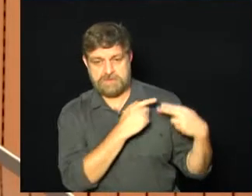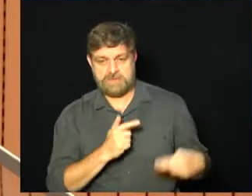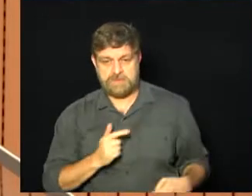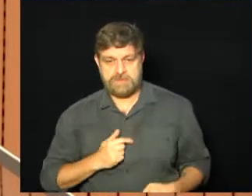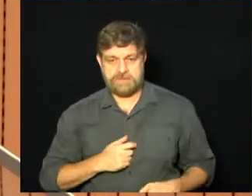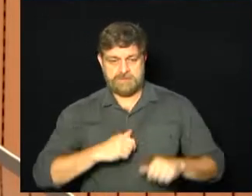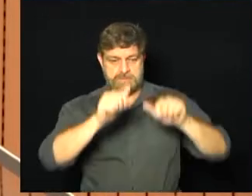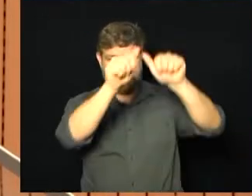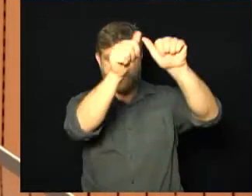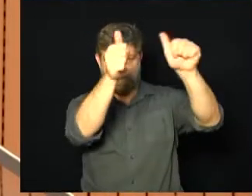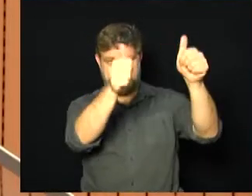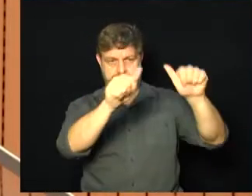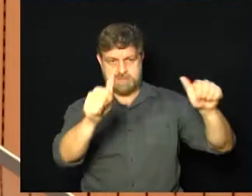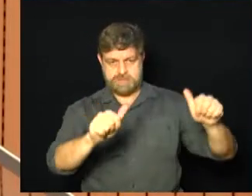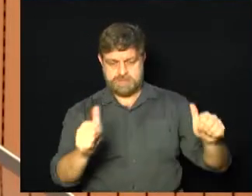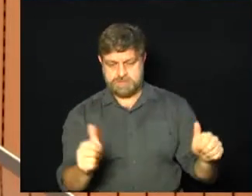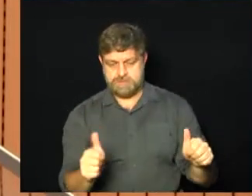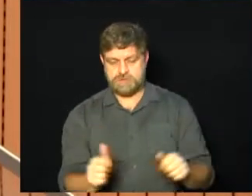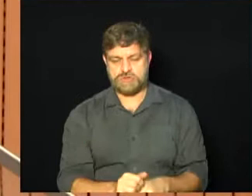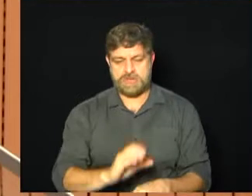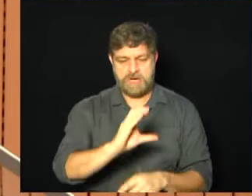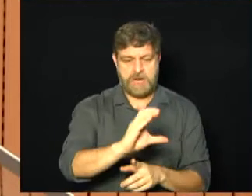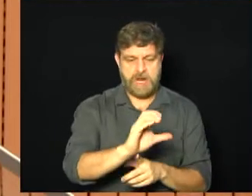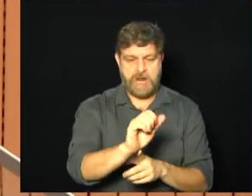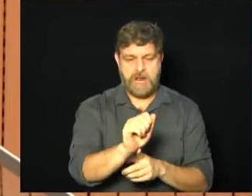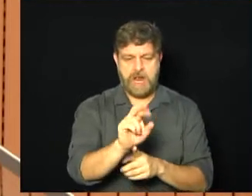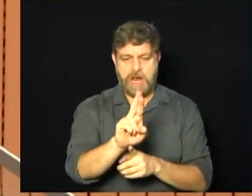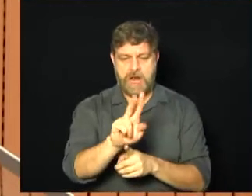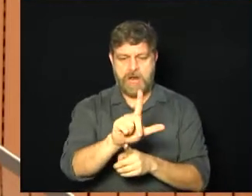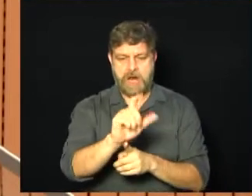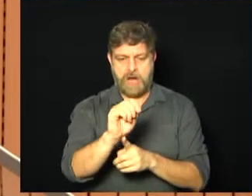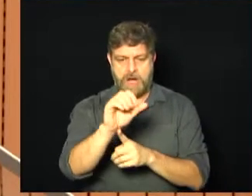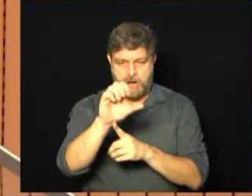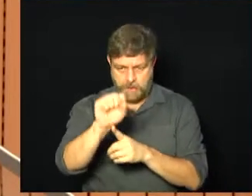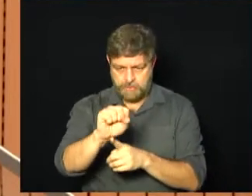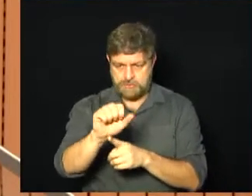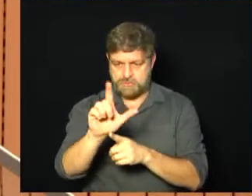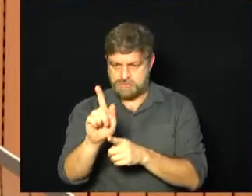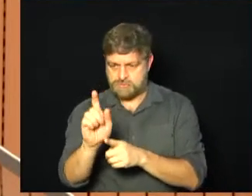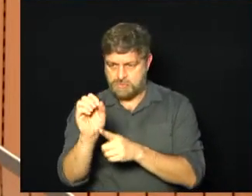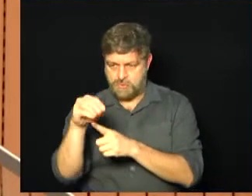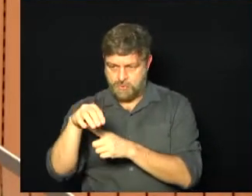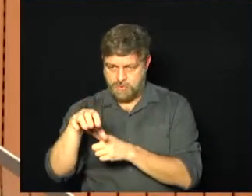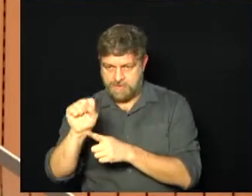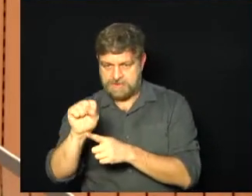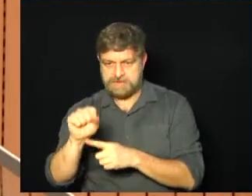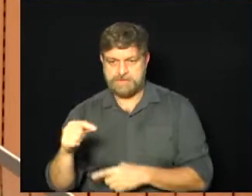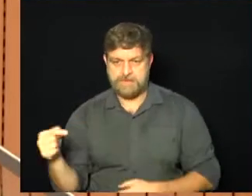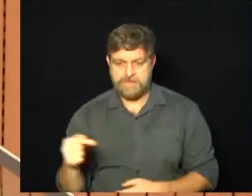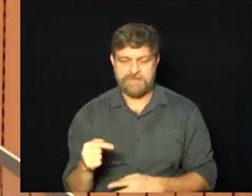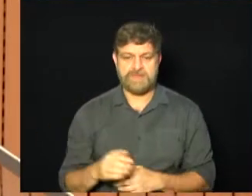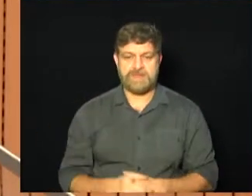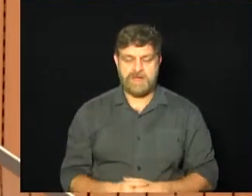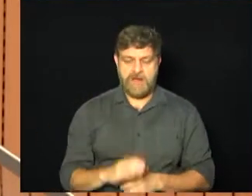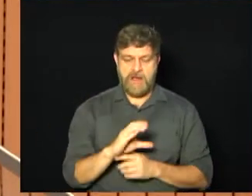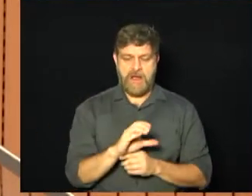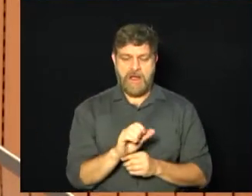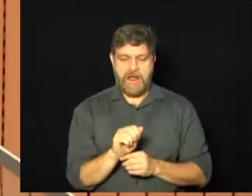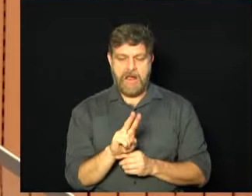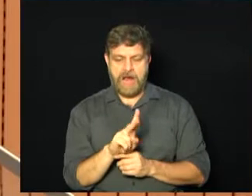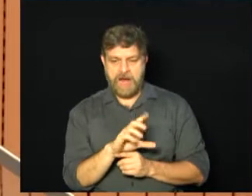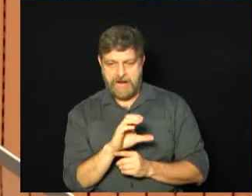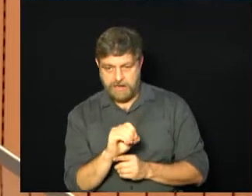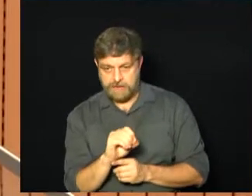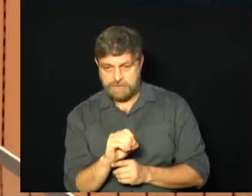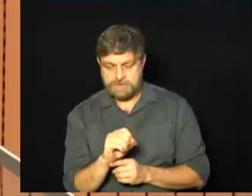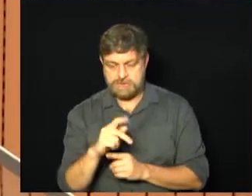monumento a Carlos Gomes. Carlos Francisco de Paula definiu Bierenbach em